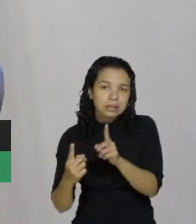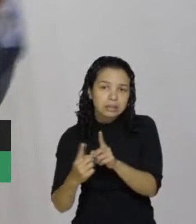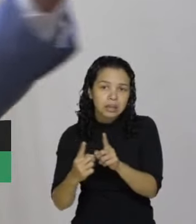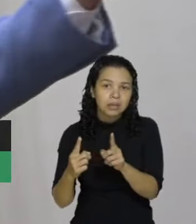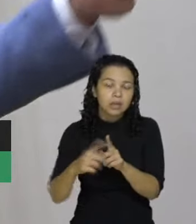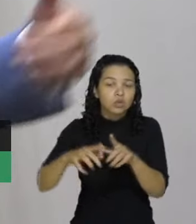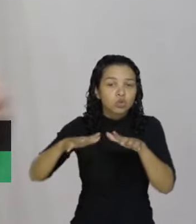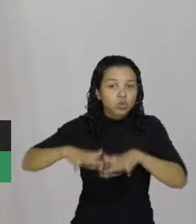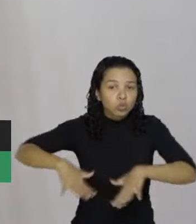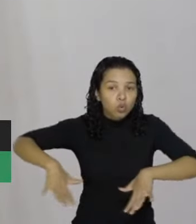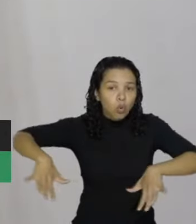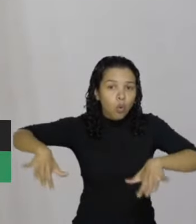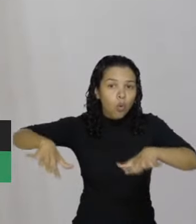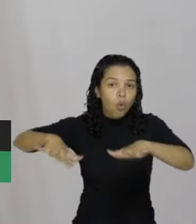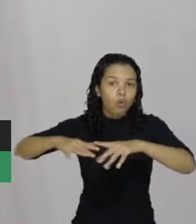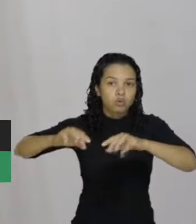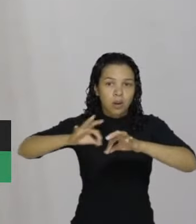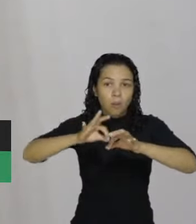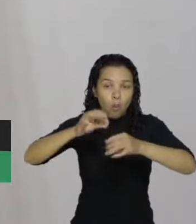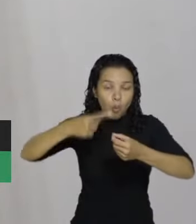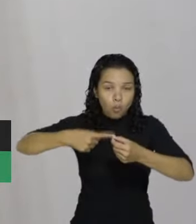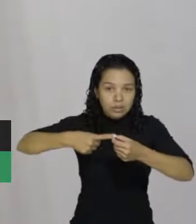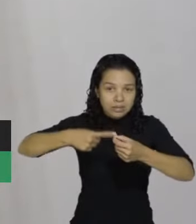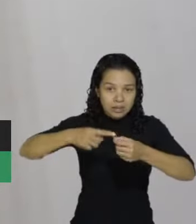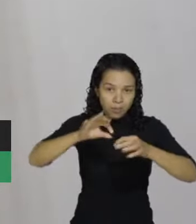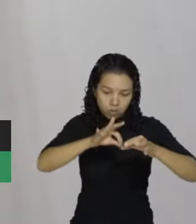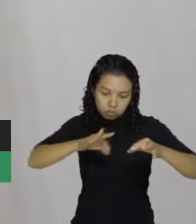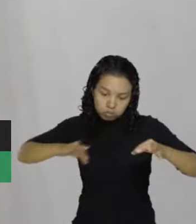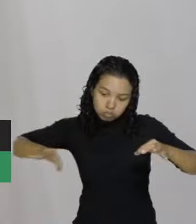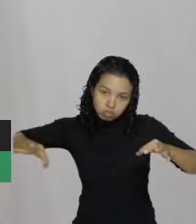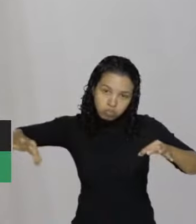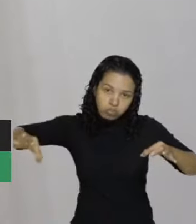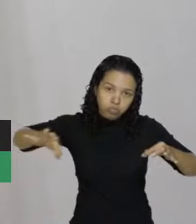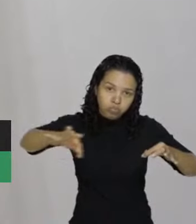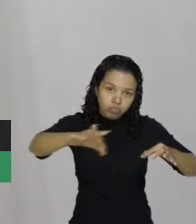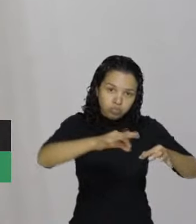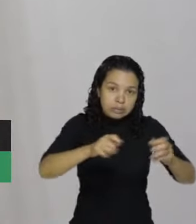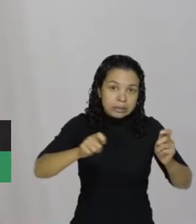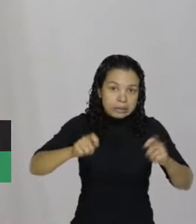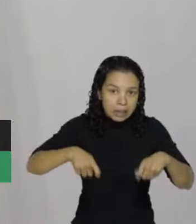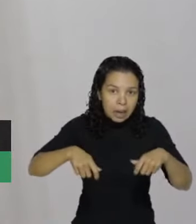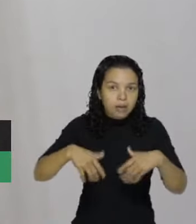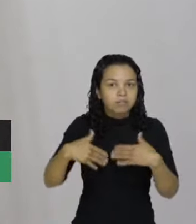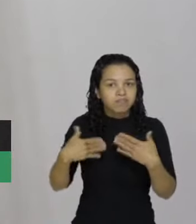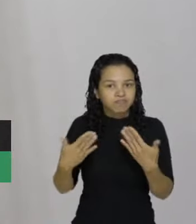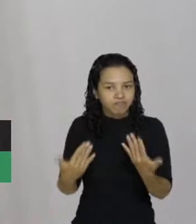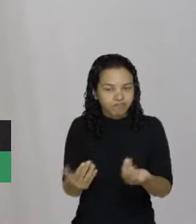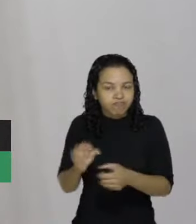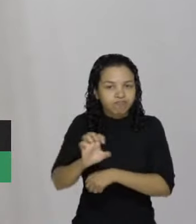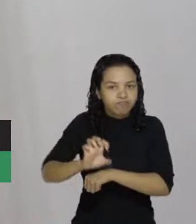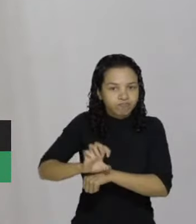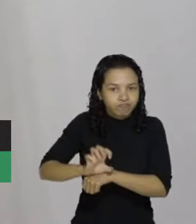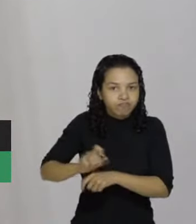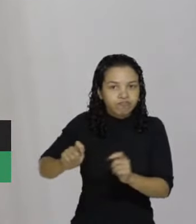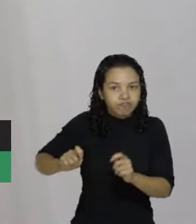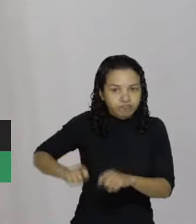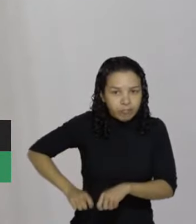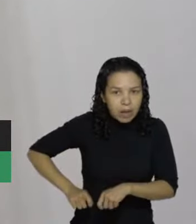toda a abrangência do seu município, para que aí sim, após o Estado, o município fazerem a sua